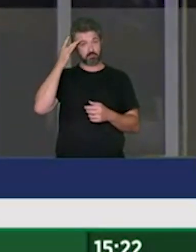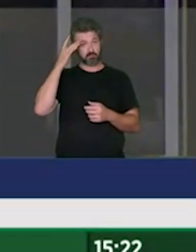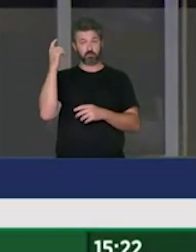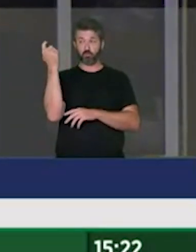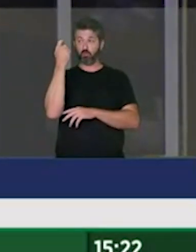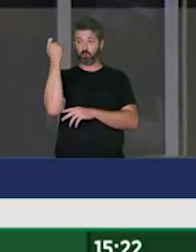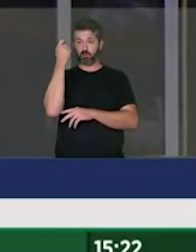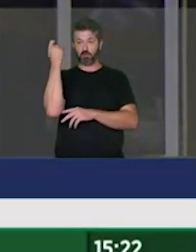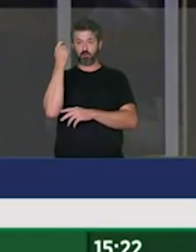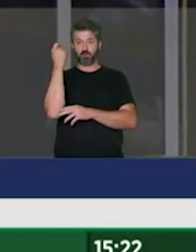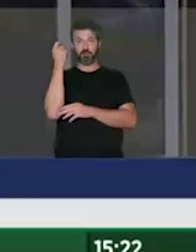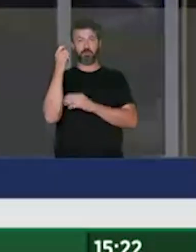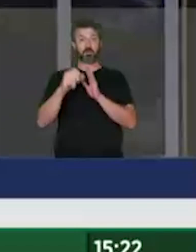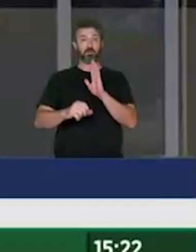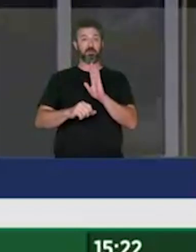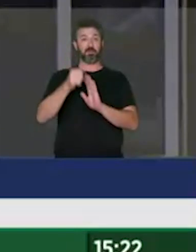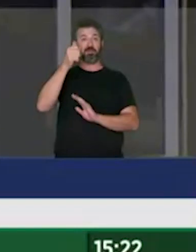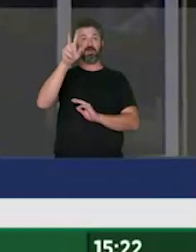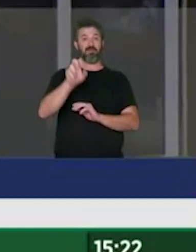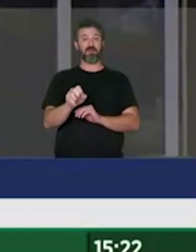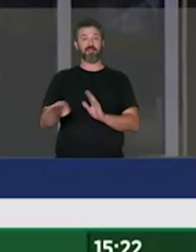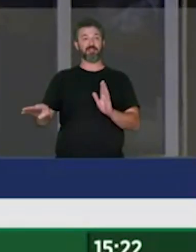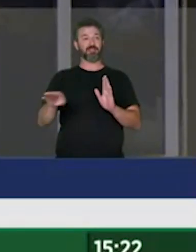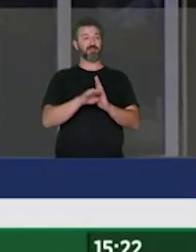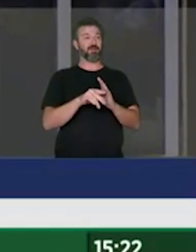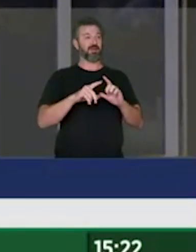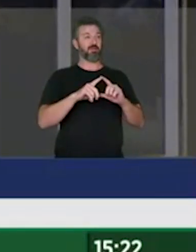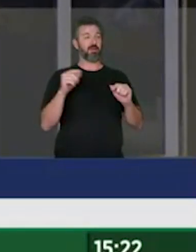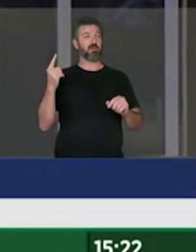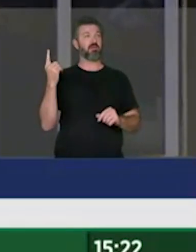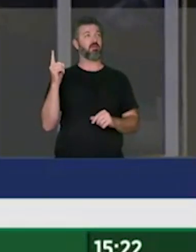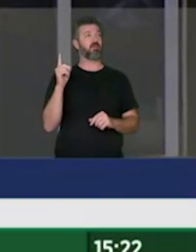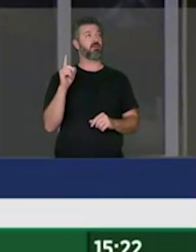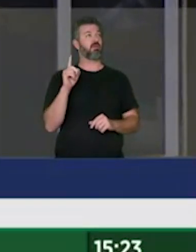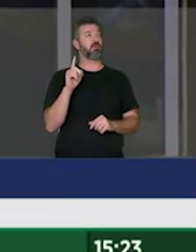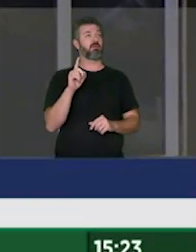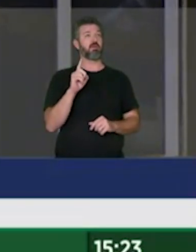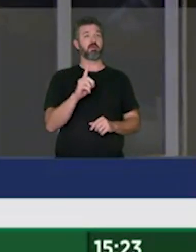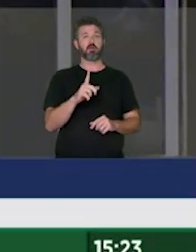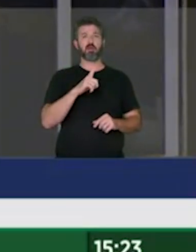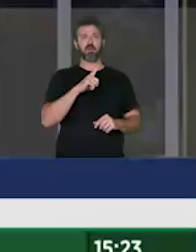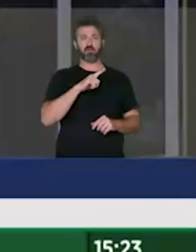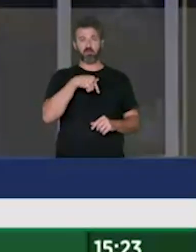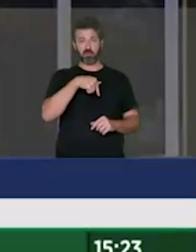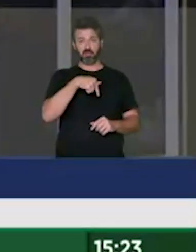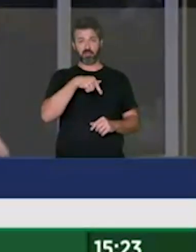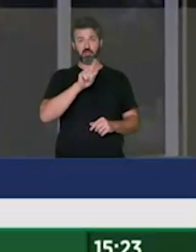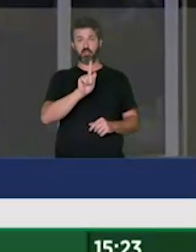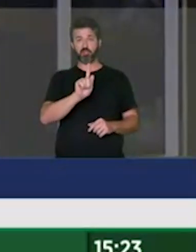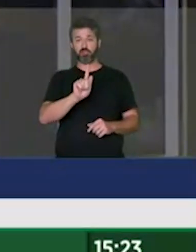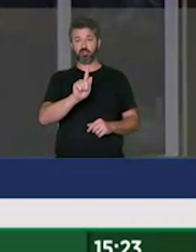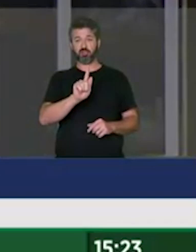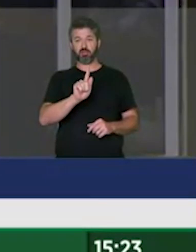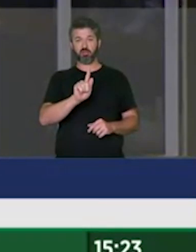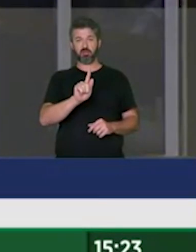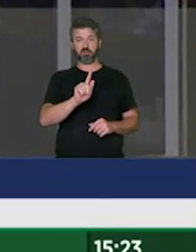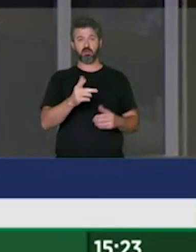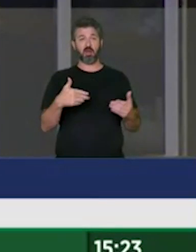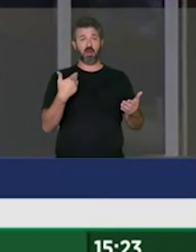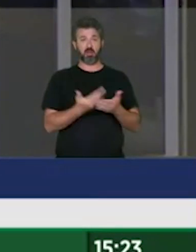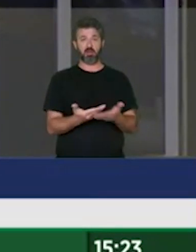pela primeira vez na vida conhecer Brasília, estavam no quartel e estão presas até o